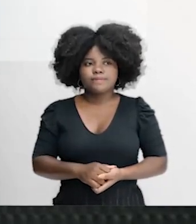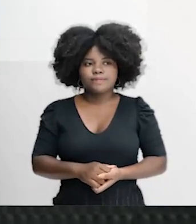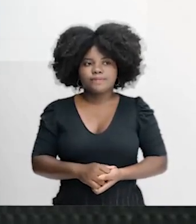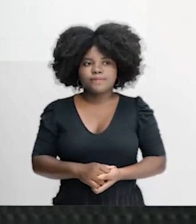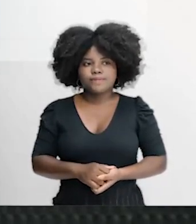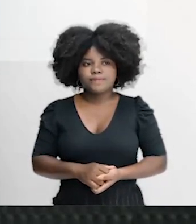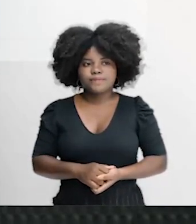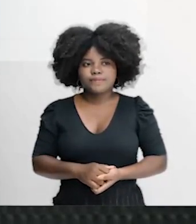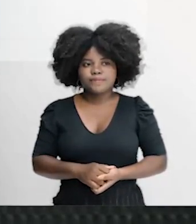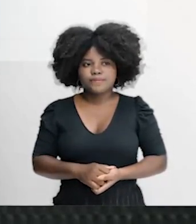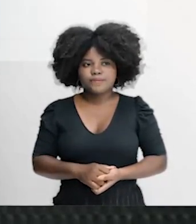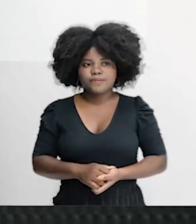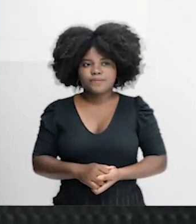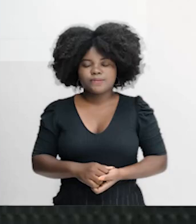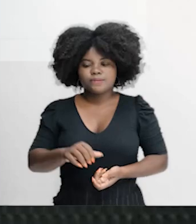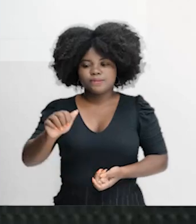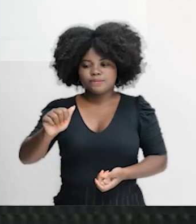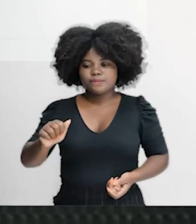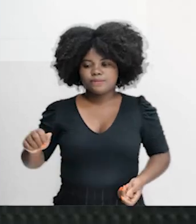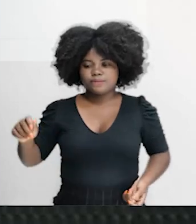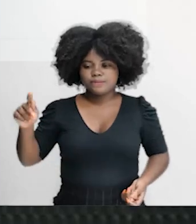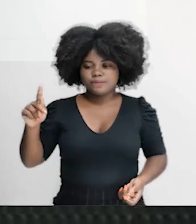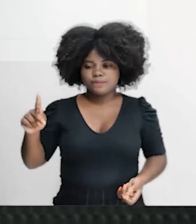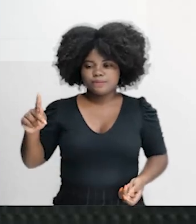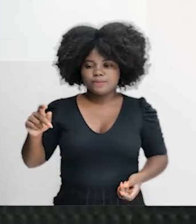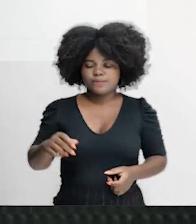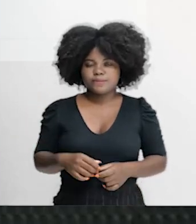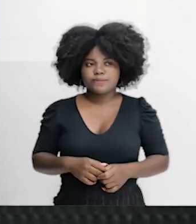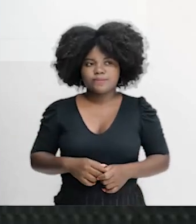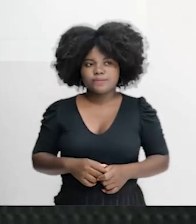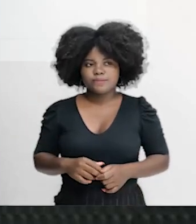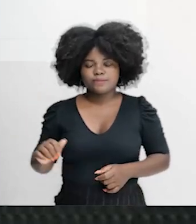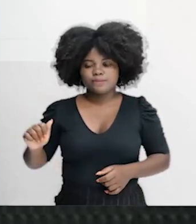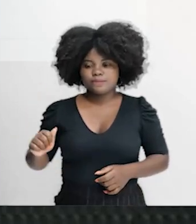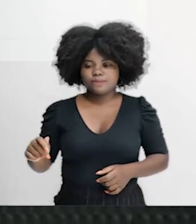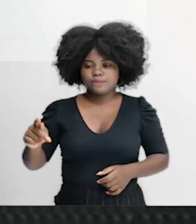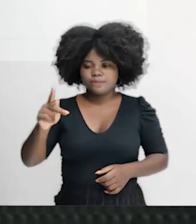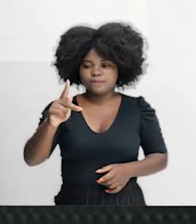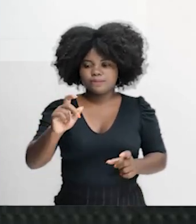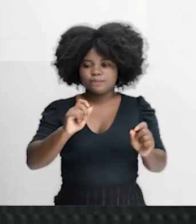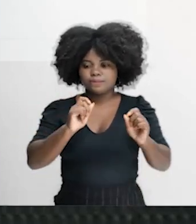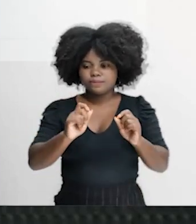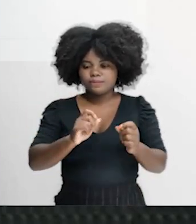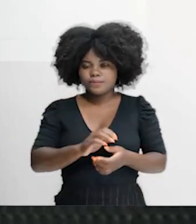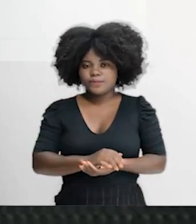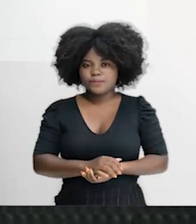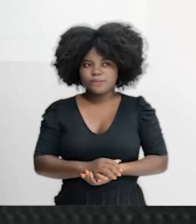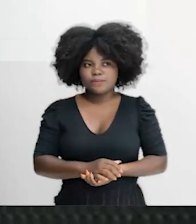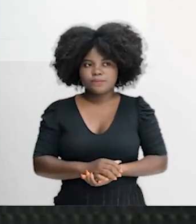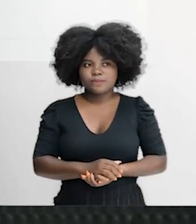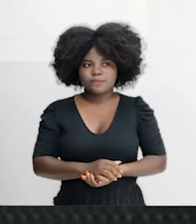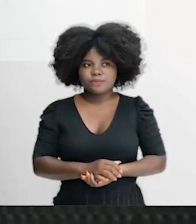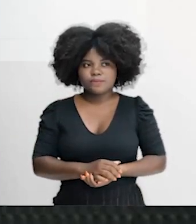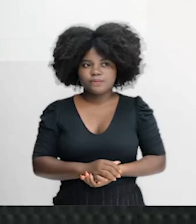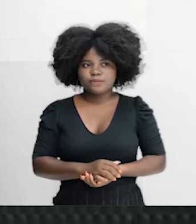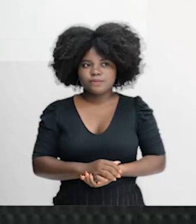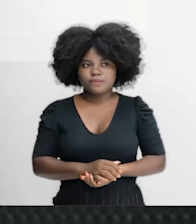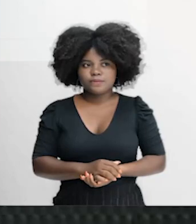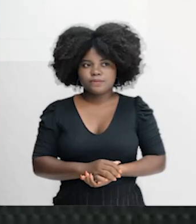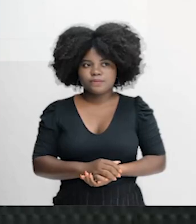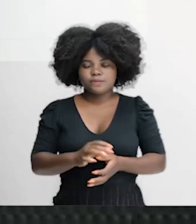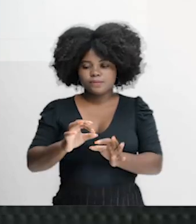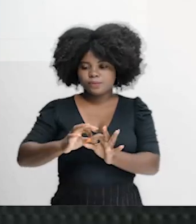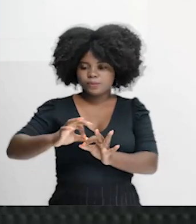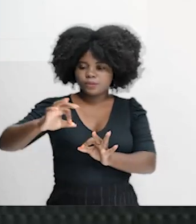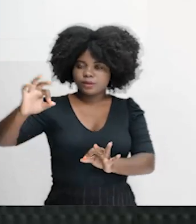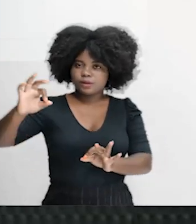ó, AP. Esse arco AP, ele mede, esse arco